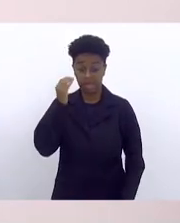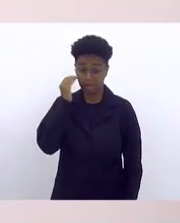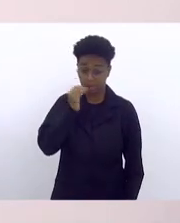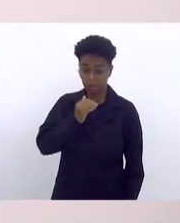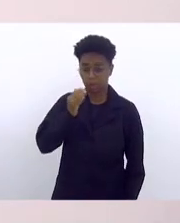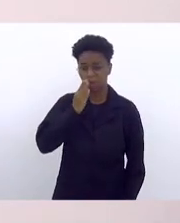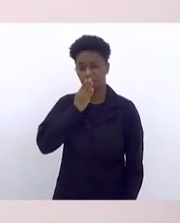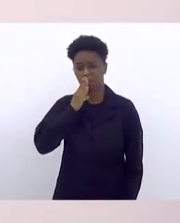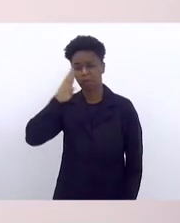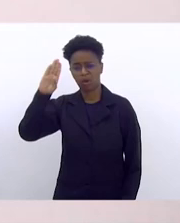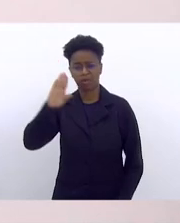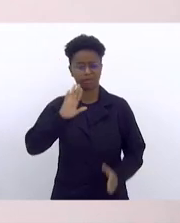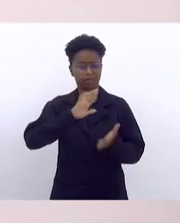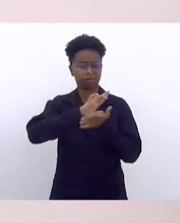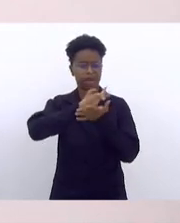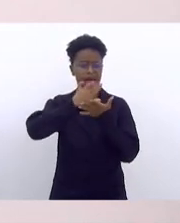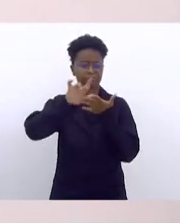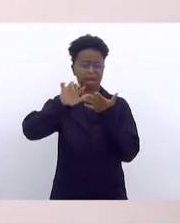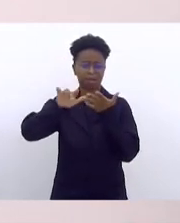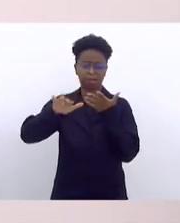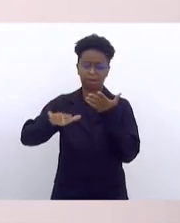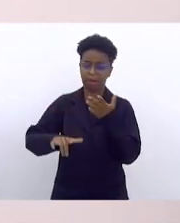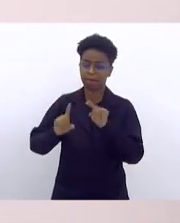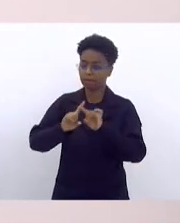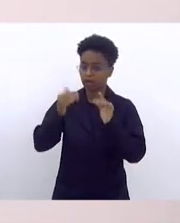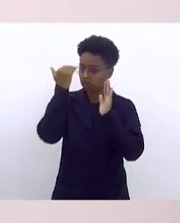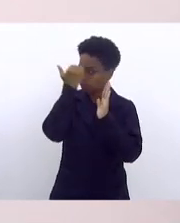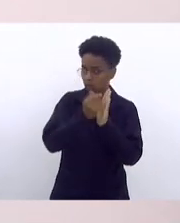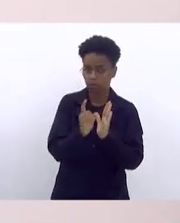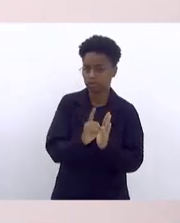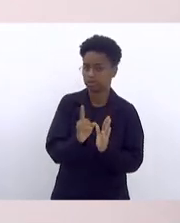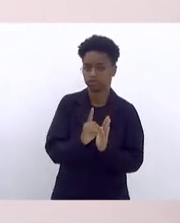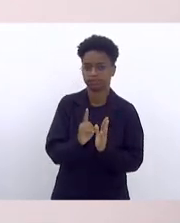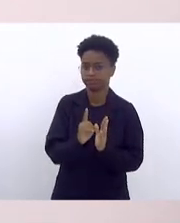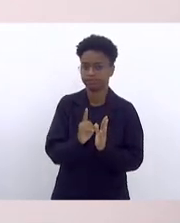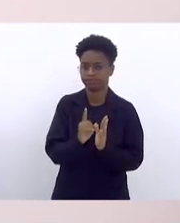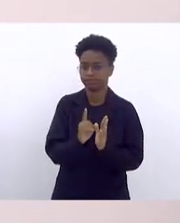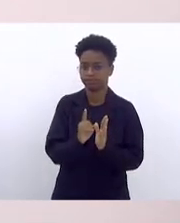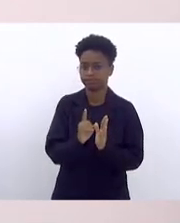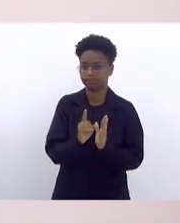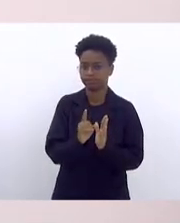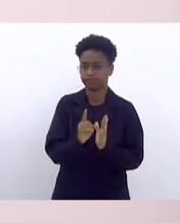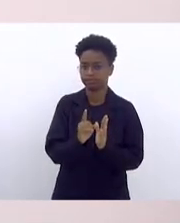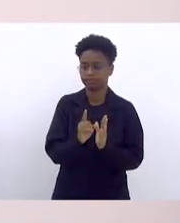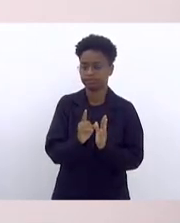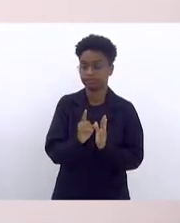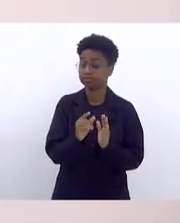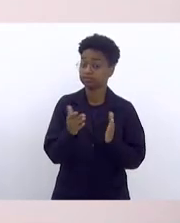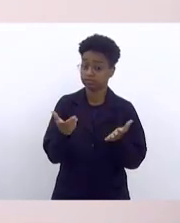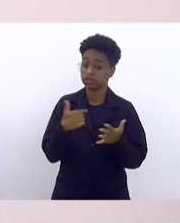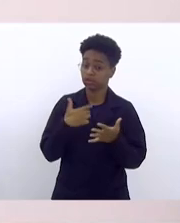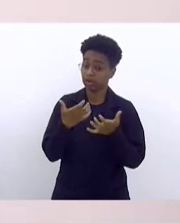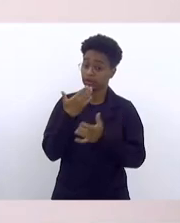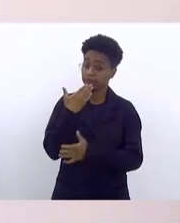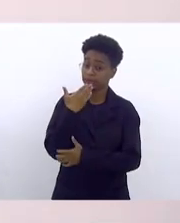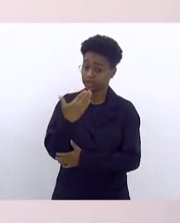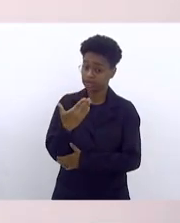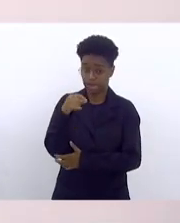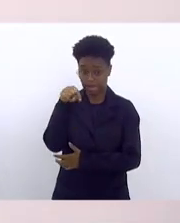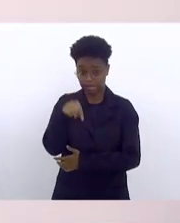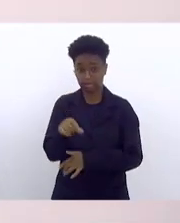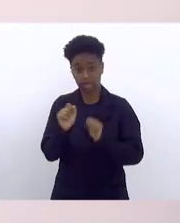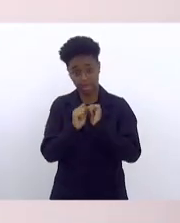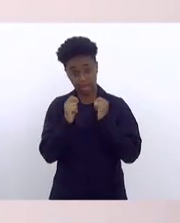promessas que não foram cumpridas e não têm sido cumpridas e eu gostaria de solicitar que essa casa